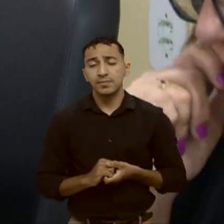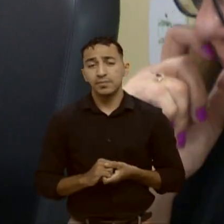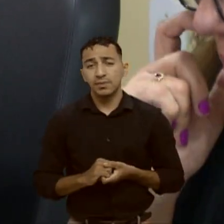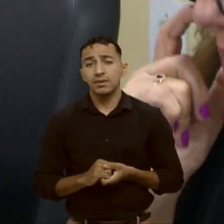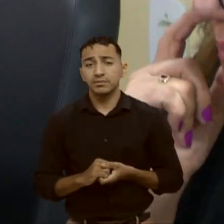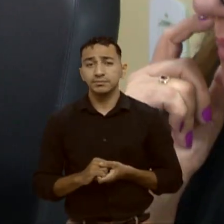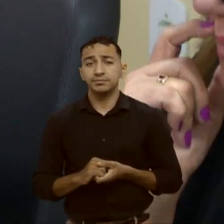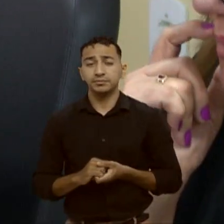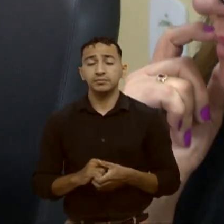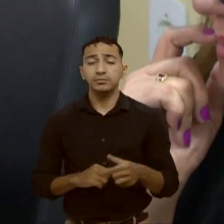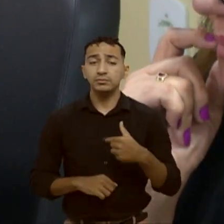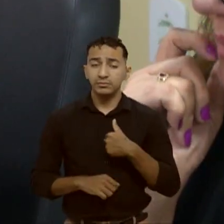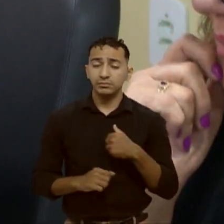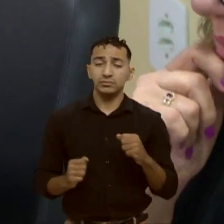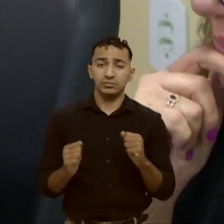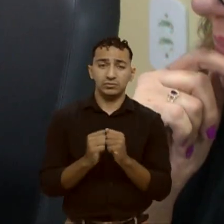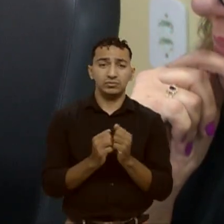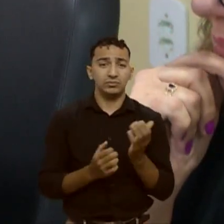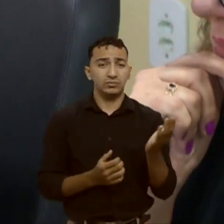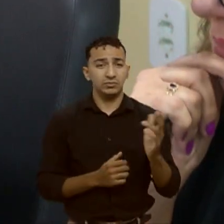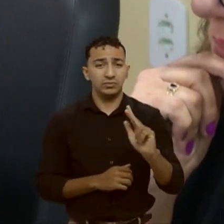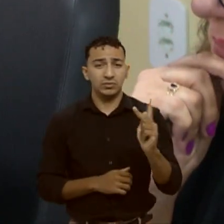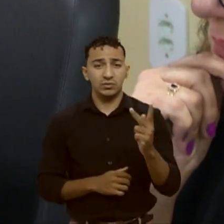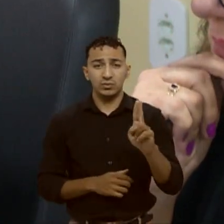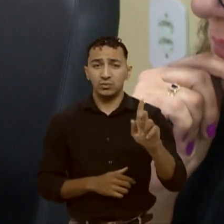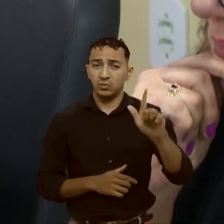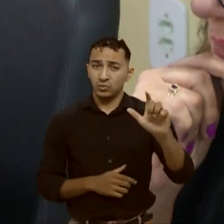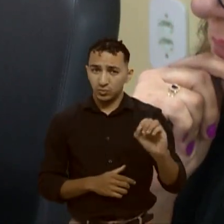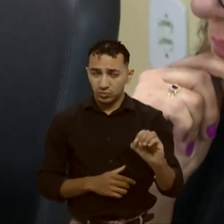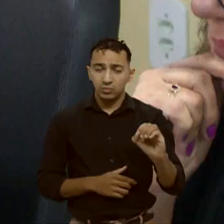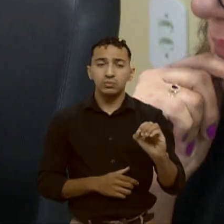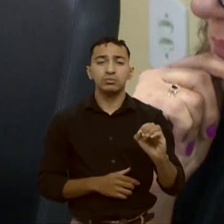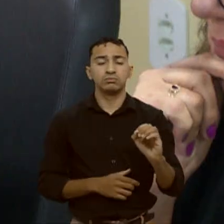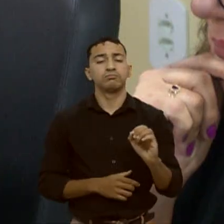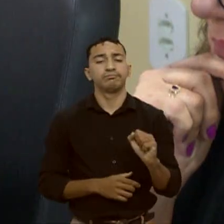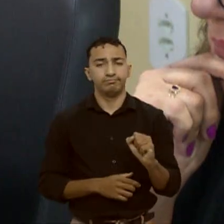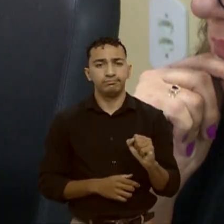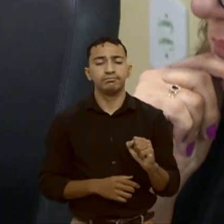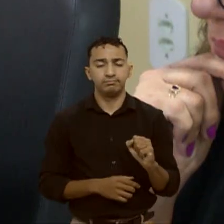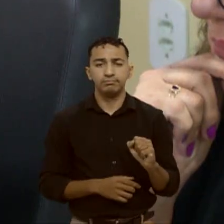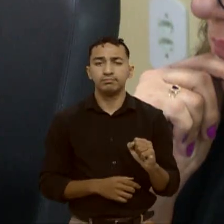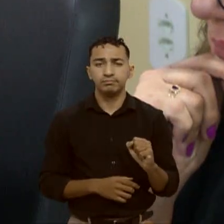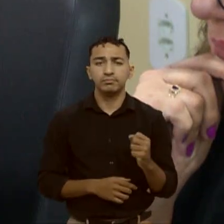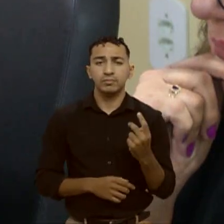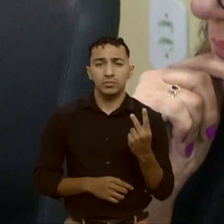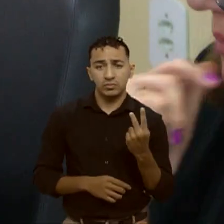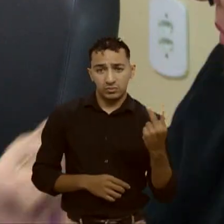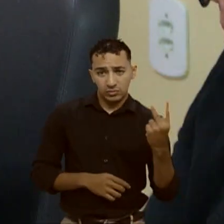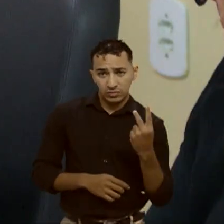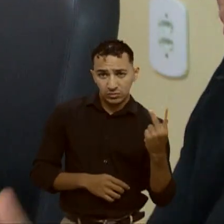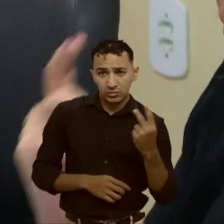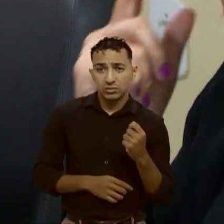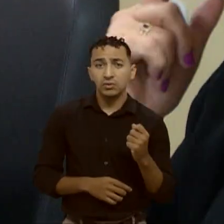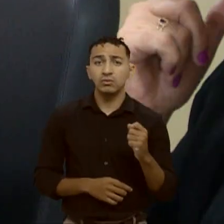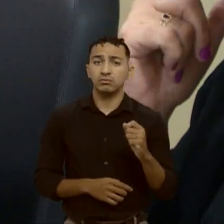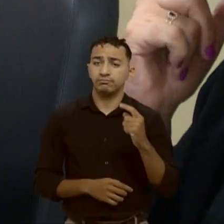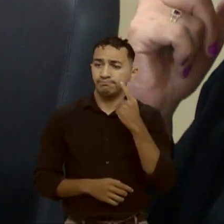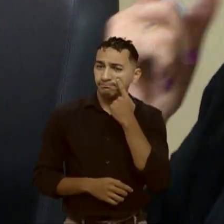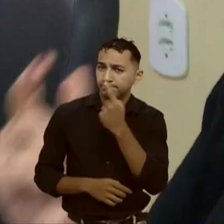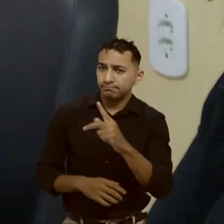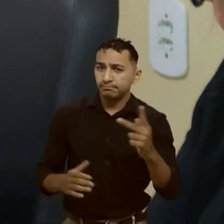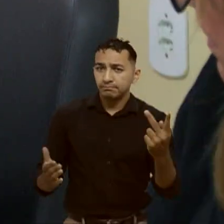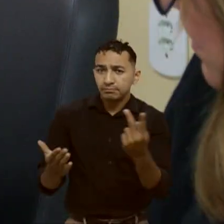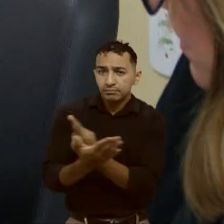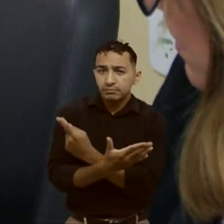Eu e o Dr. Hugo, nós temos amplitude estadual, certo? Aqui em Fortaleza nós temos uma situação que é até tanto